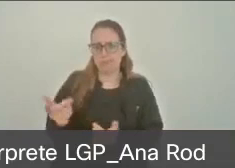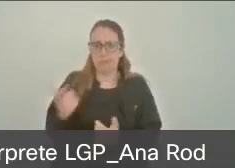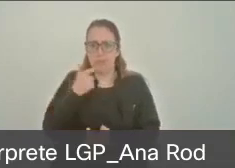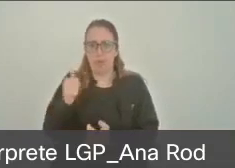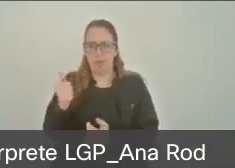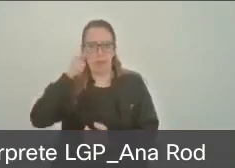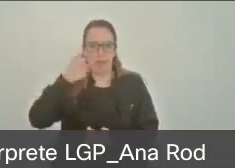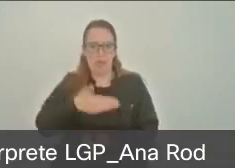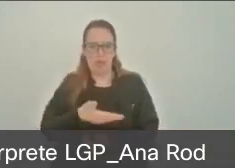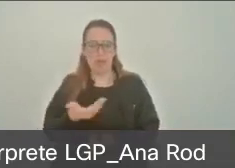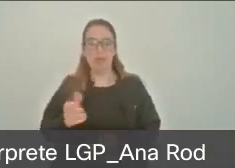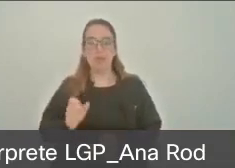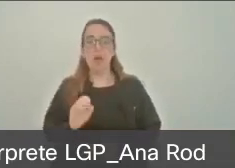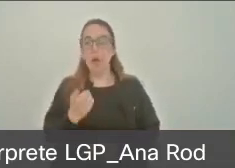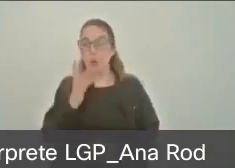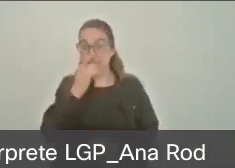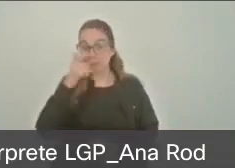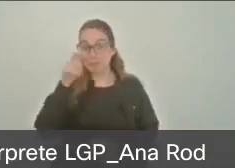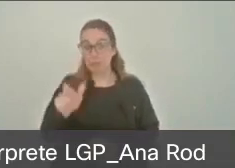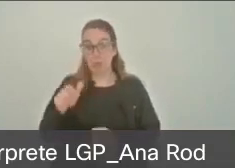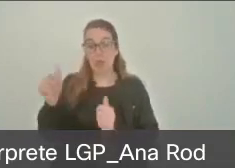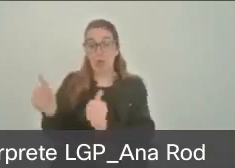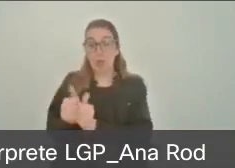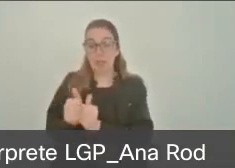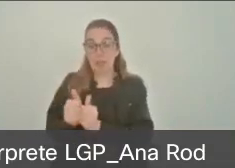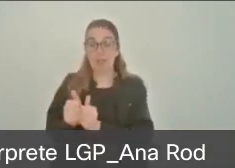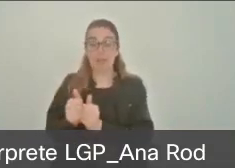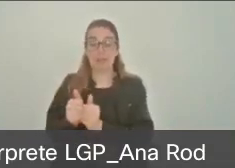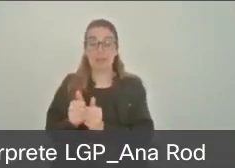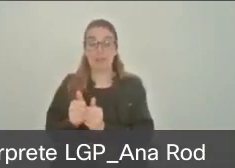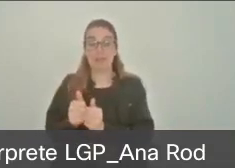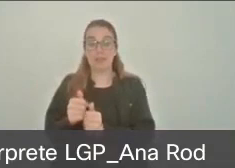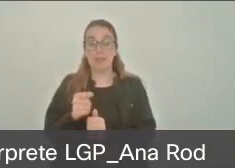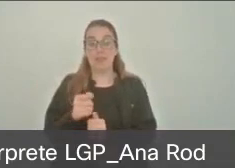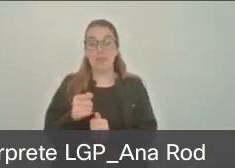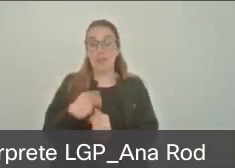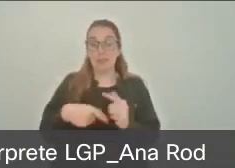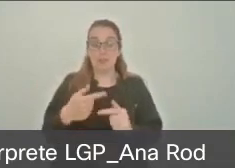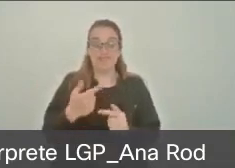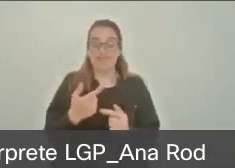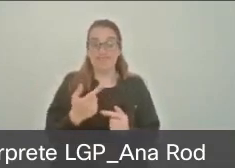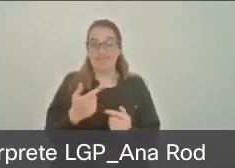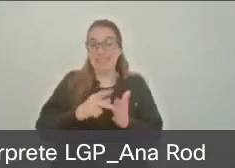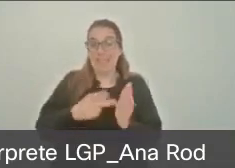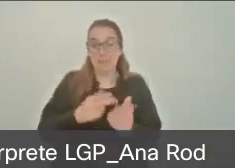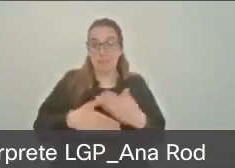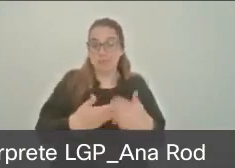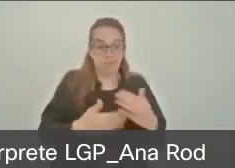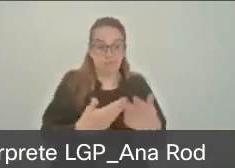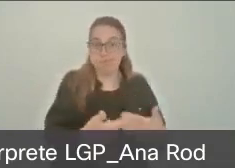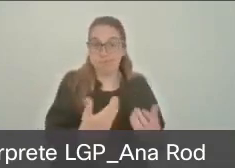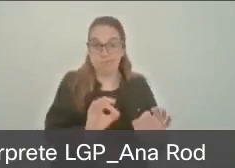acompanhante, ou, por outro lado, quando a presença do acompanhante possa comprometer as condições e os requisitos técnicos a que deve obedecer a prestação de cuidados